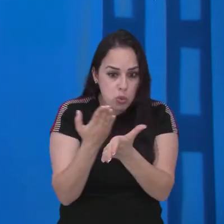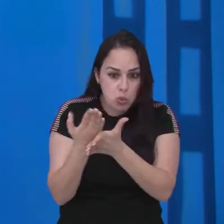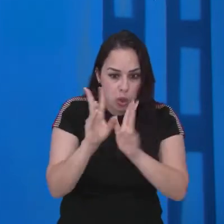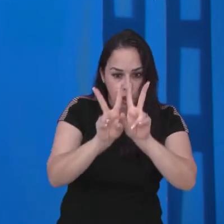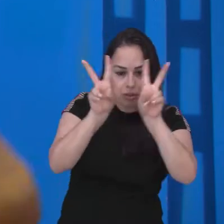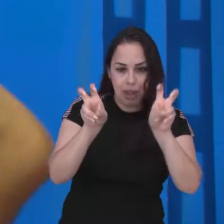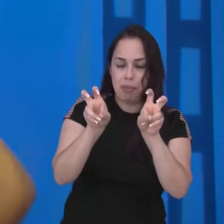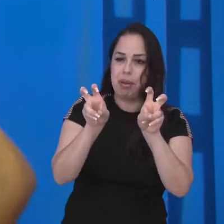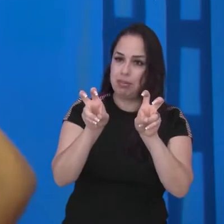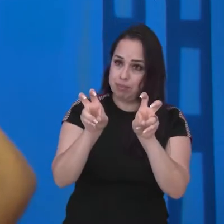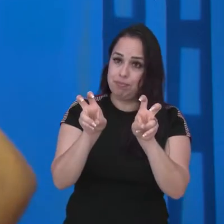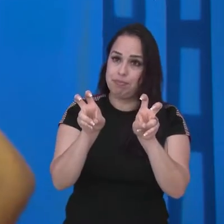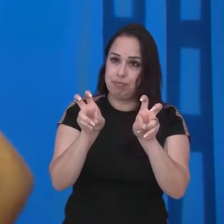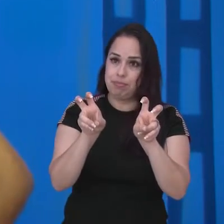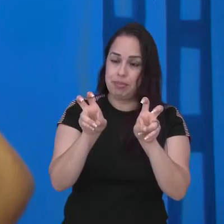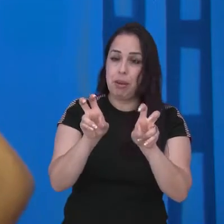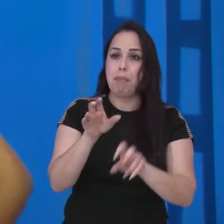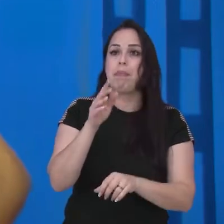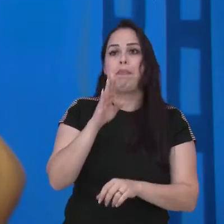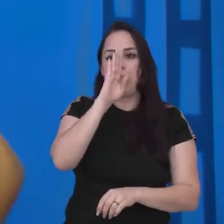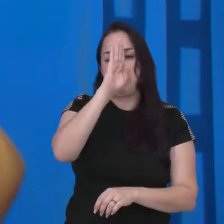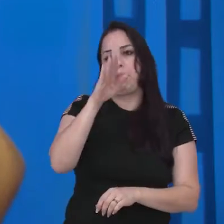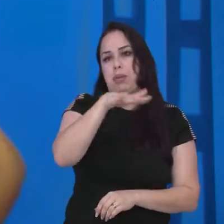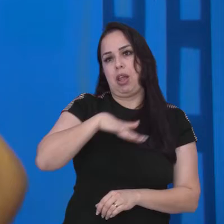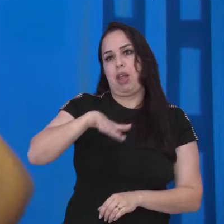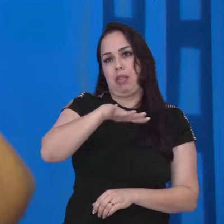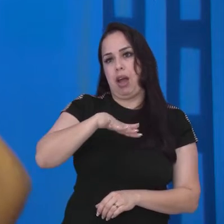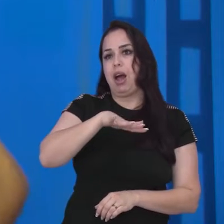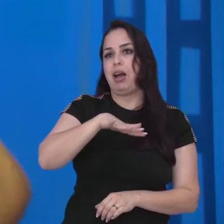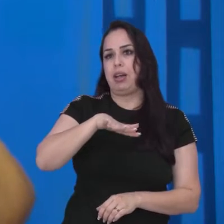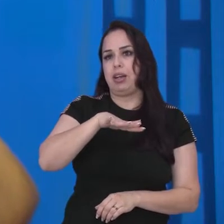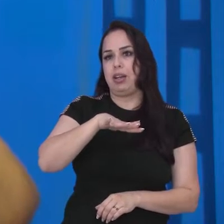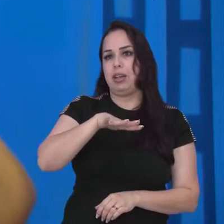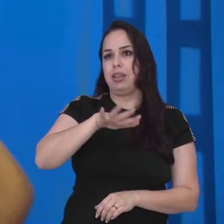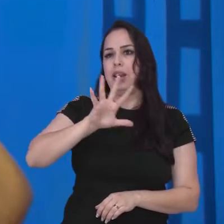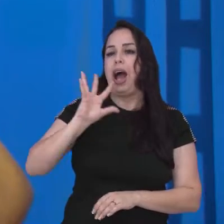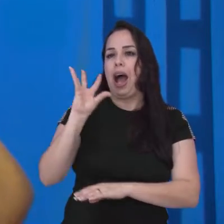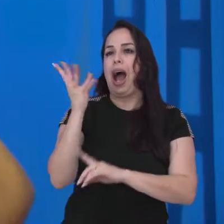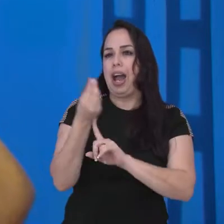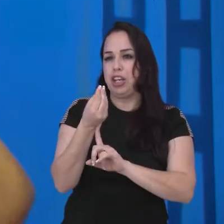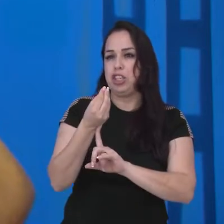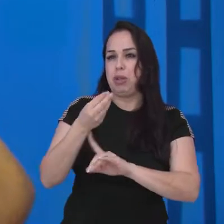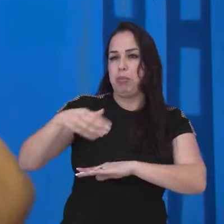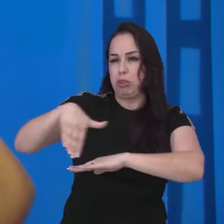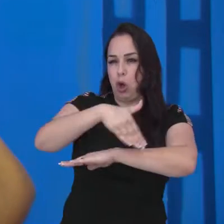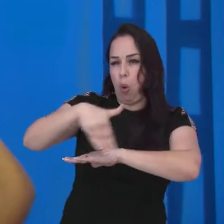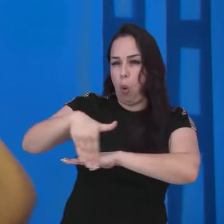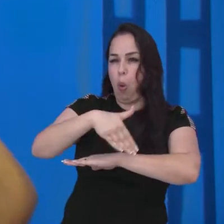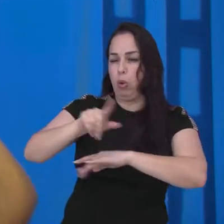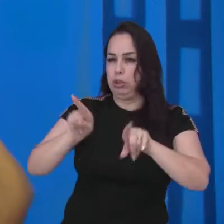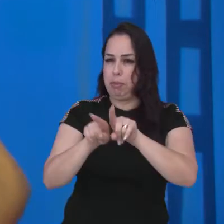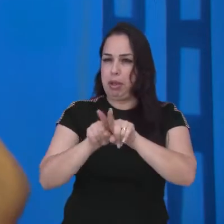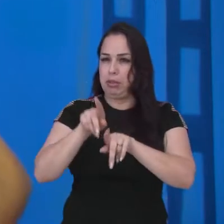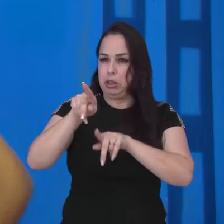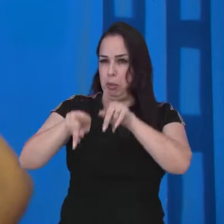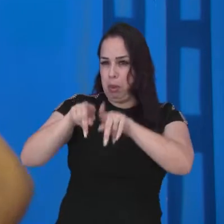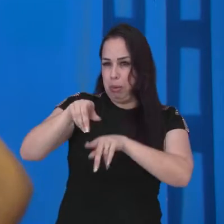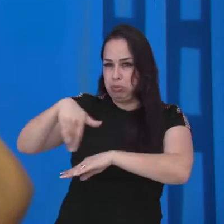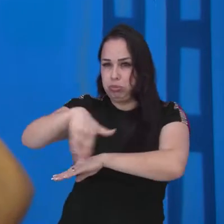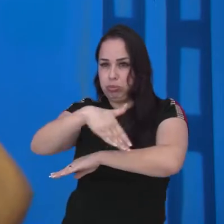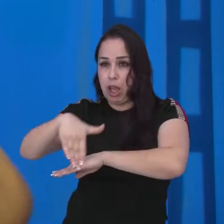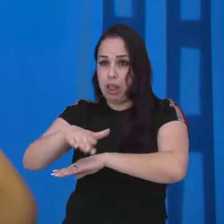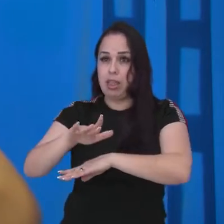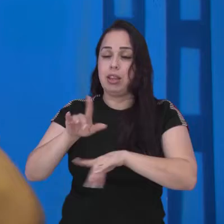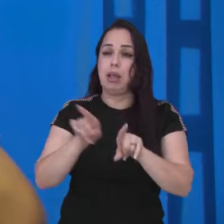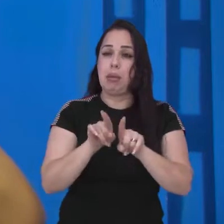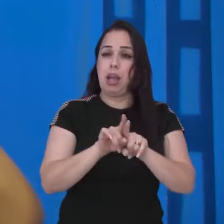estude isso aqui em específico, né? Principalmente na área que a gente trabalha, que é arte urbana, né? E a gente fala muito mais hoje, né? Tanto